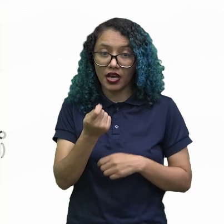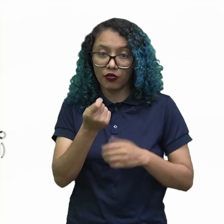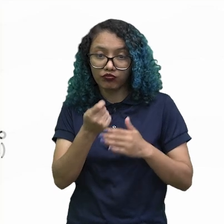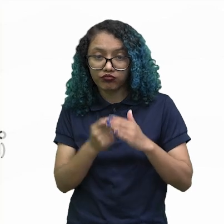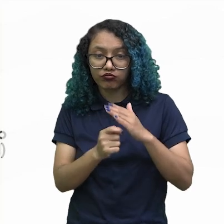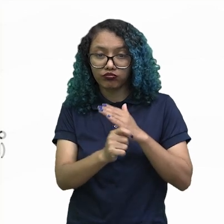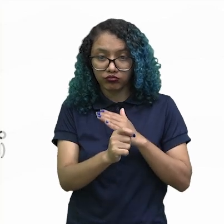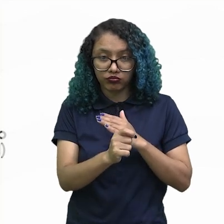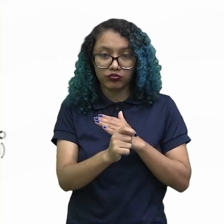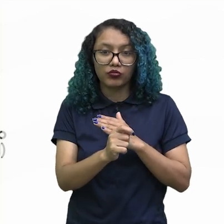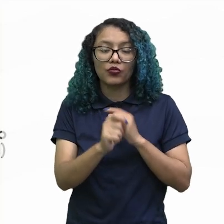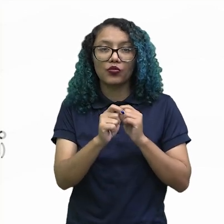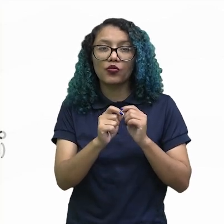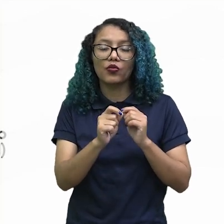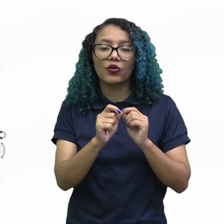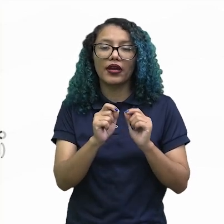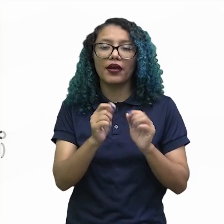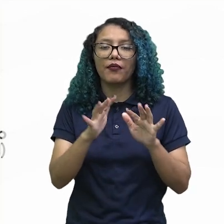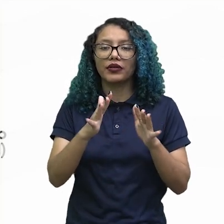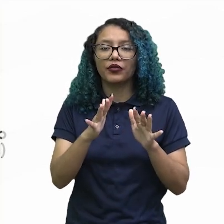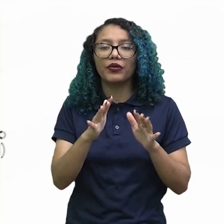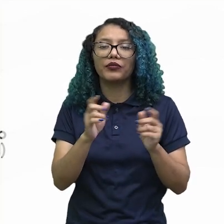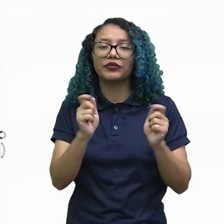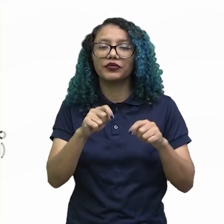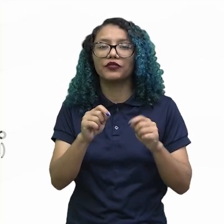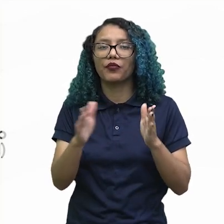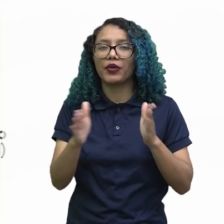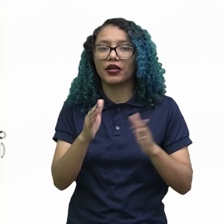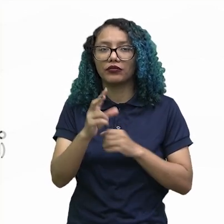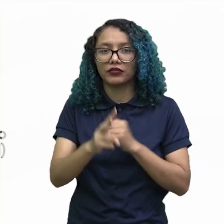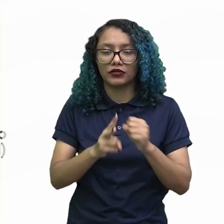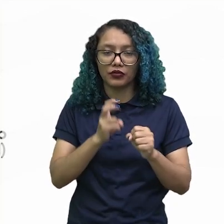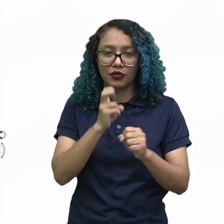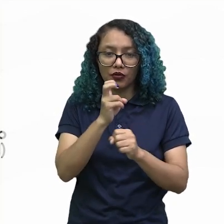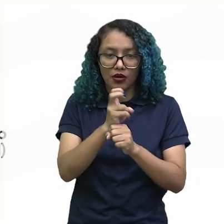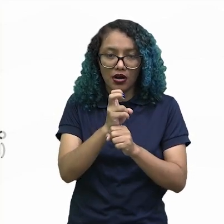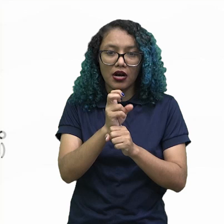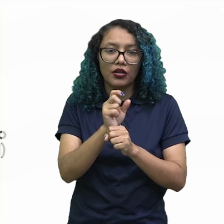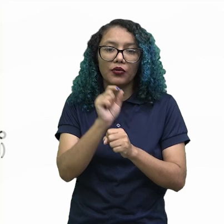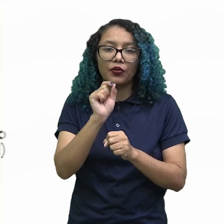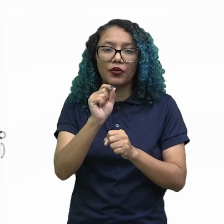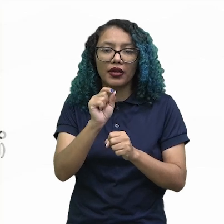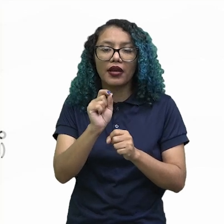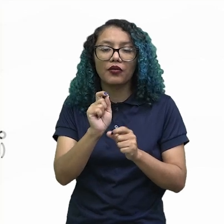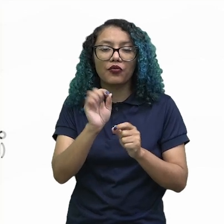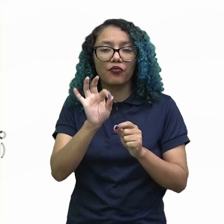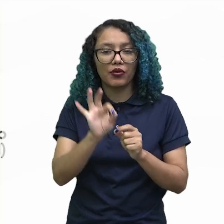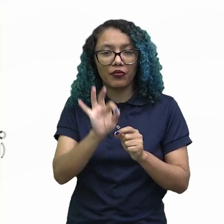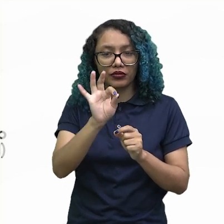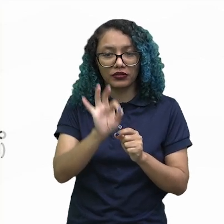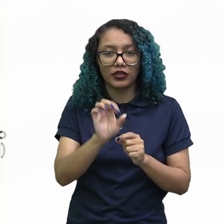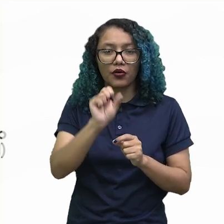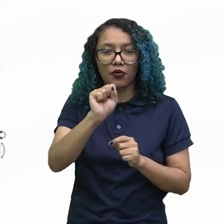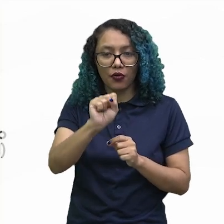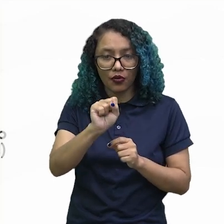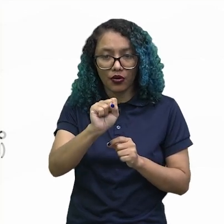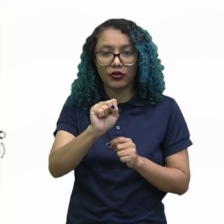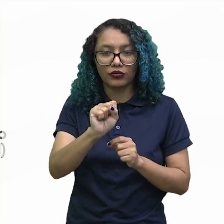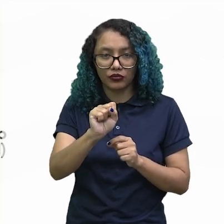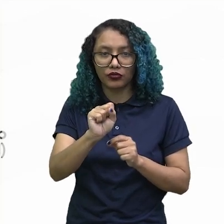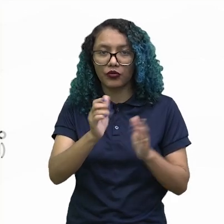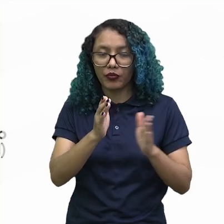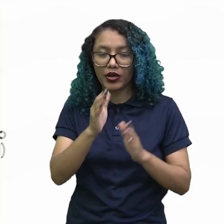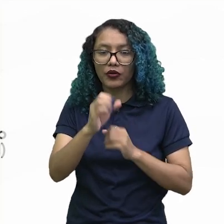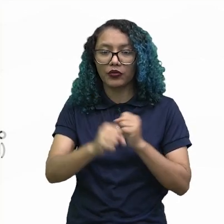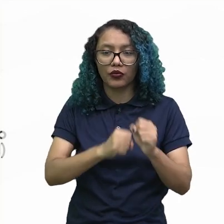fundo imobiliário aproximadamente para que, após 5 anos, com uma taxa de 8% ao ano, gere um montante de R$